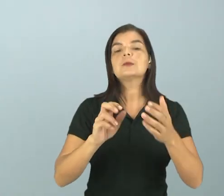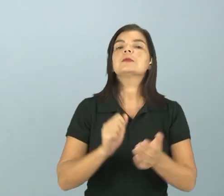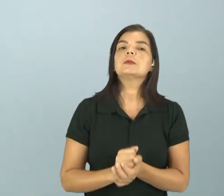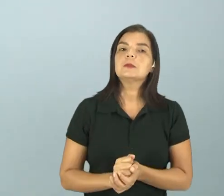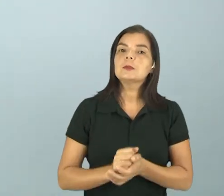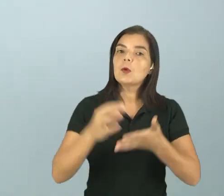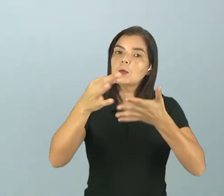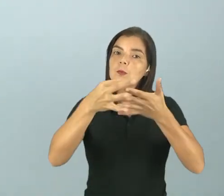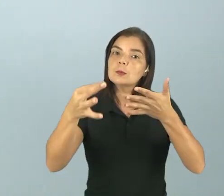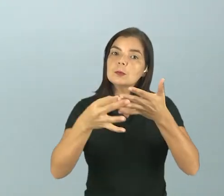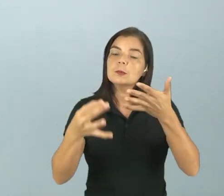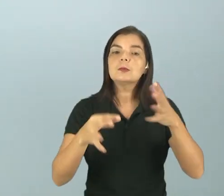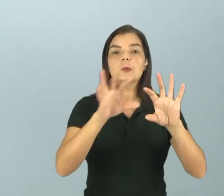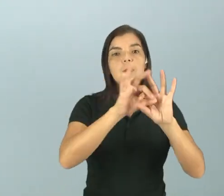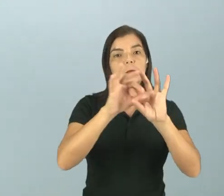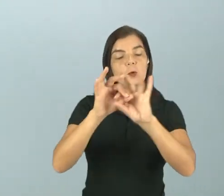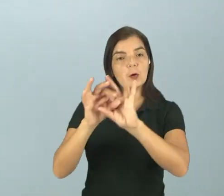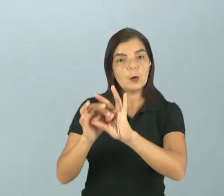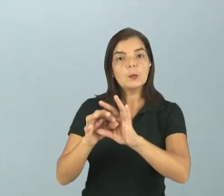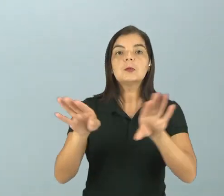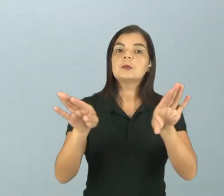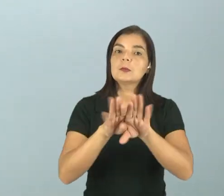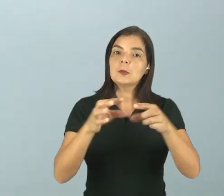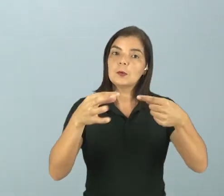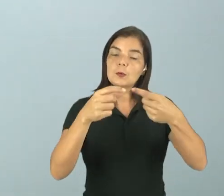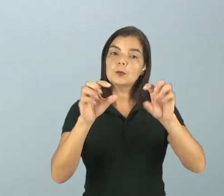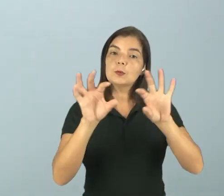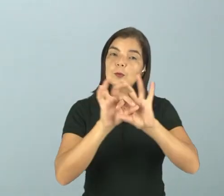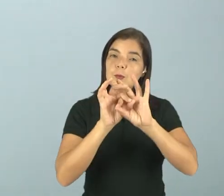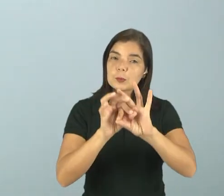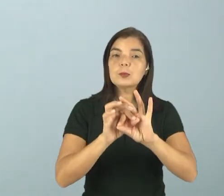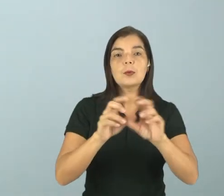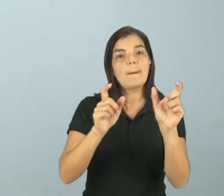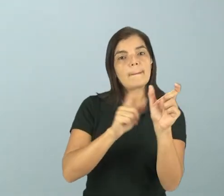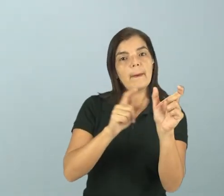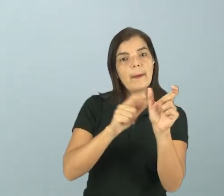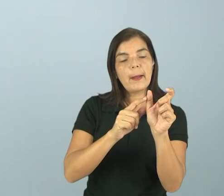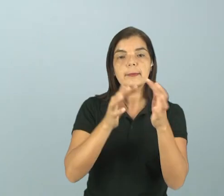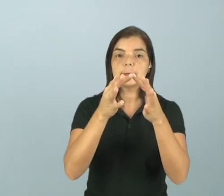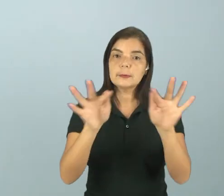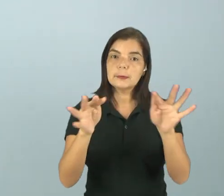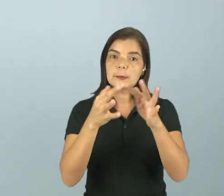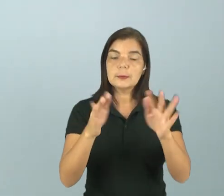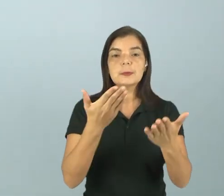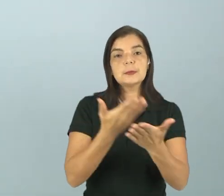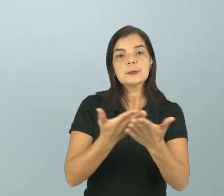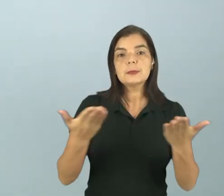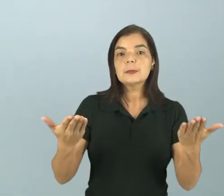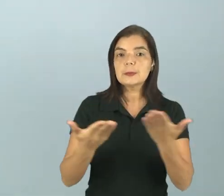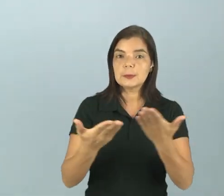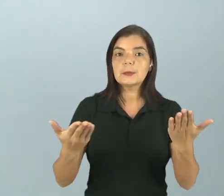São elementos coesivos que vão se ligar, sejam através de palavras, orações e períodos. Essa foi a